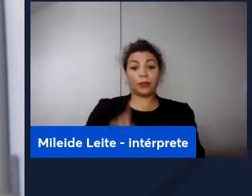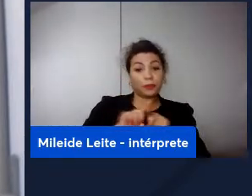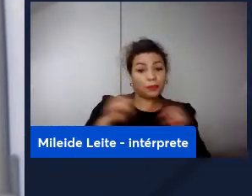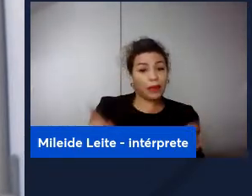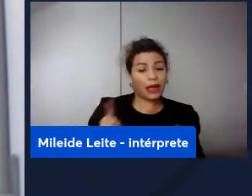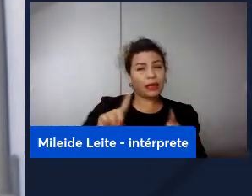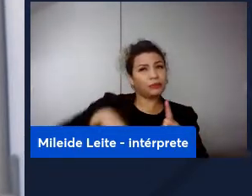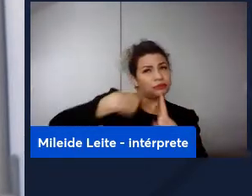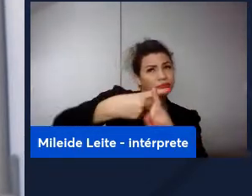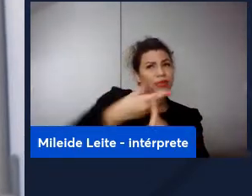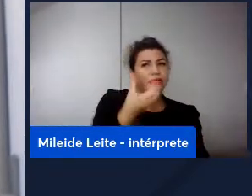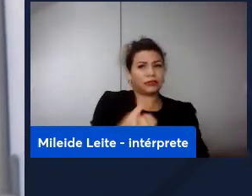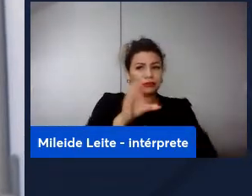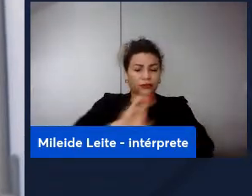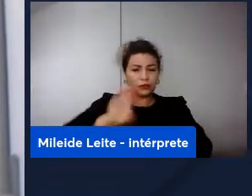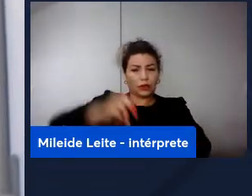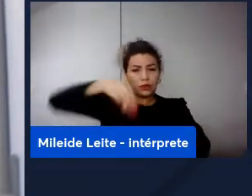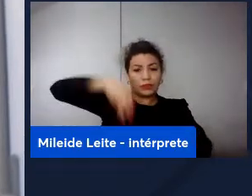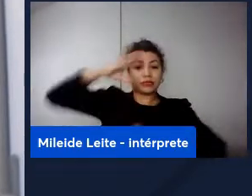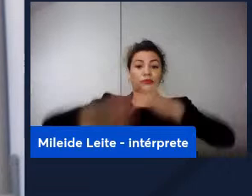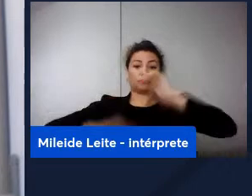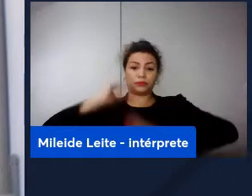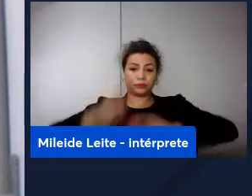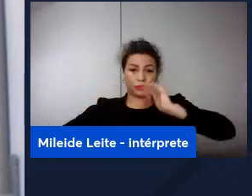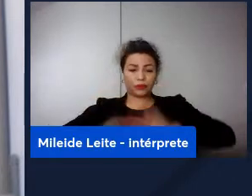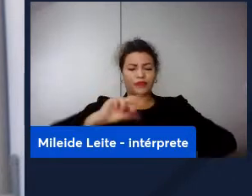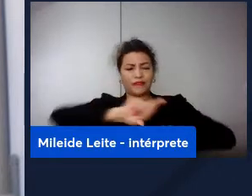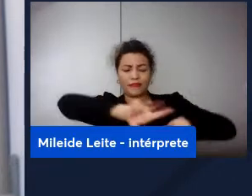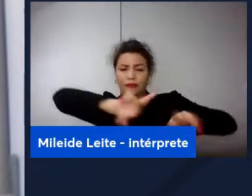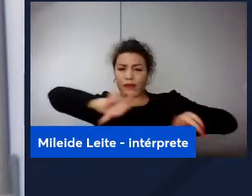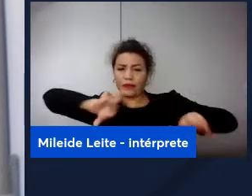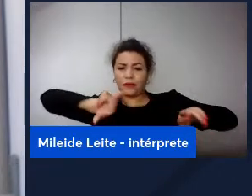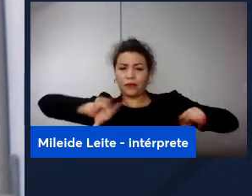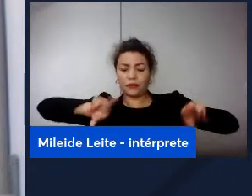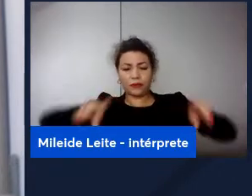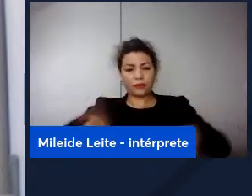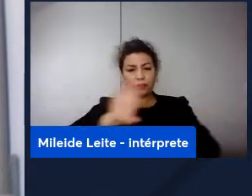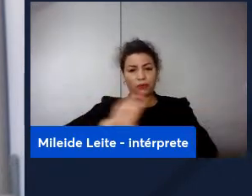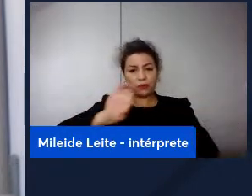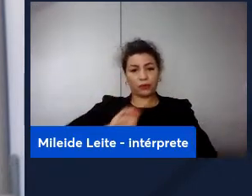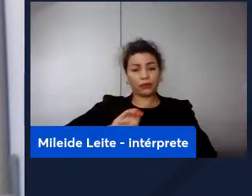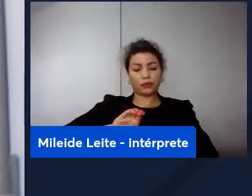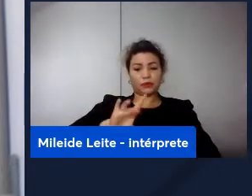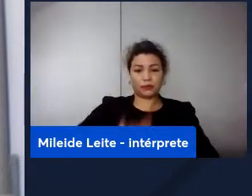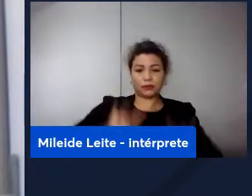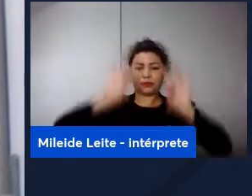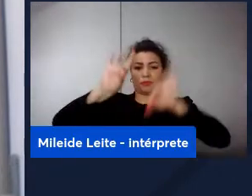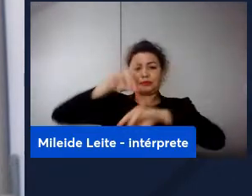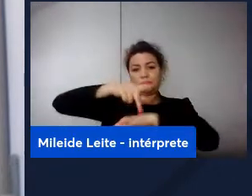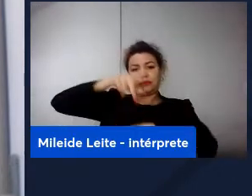6 cursos de mestrado profissional e vários cursos de pós-graduação